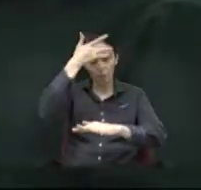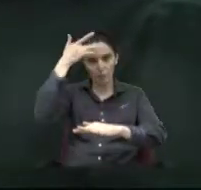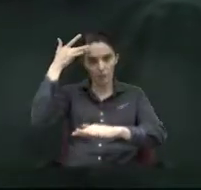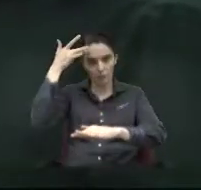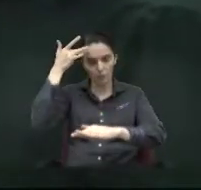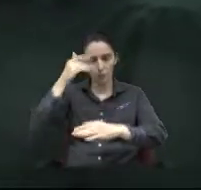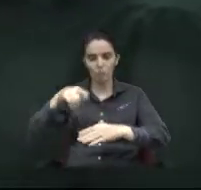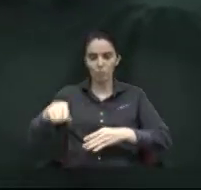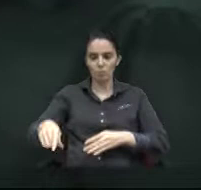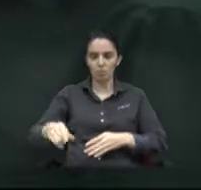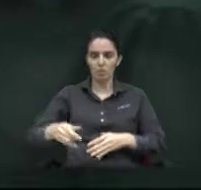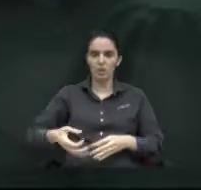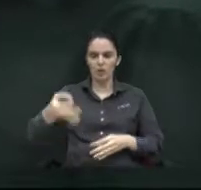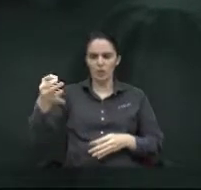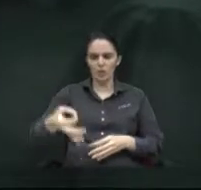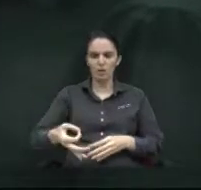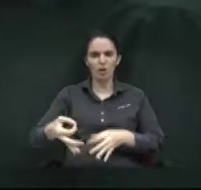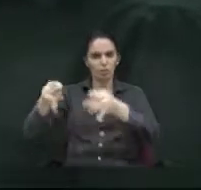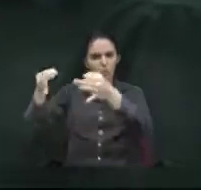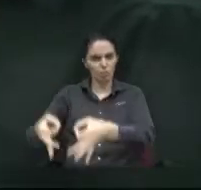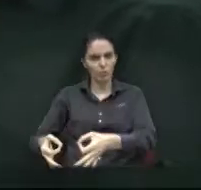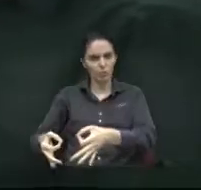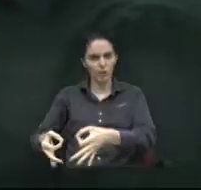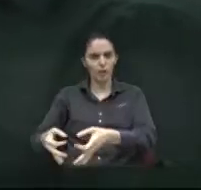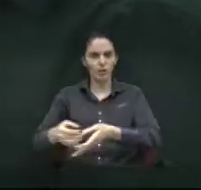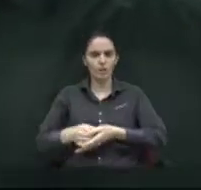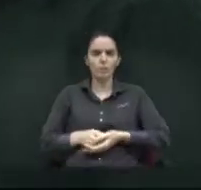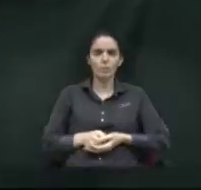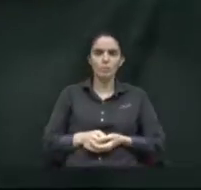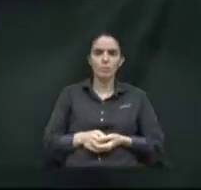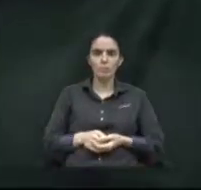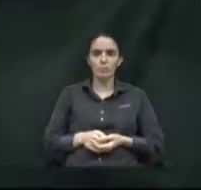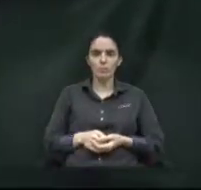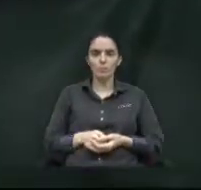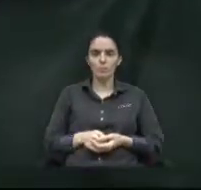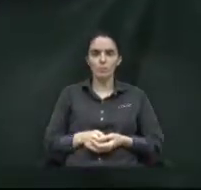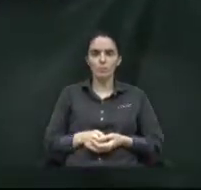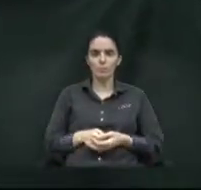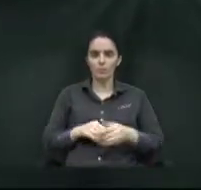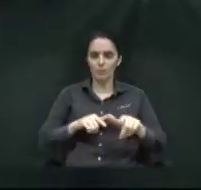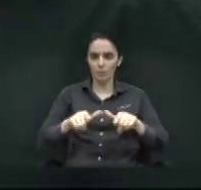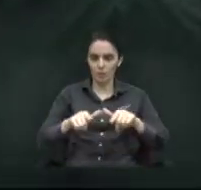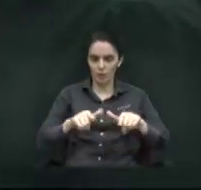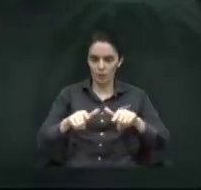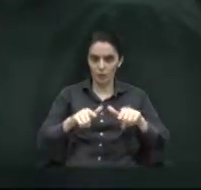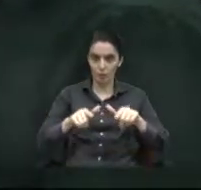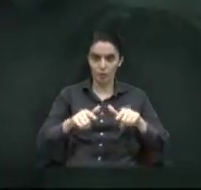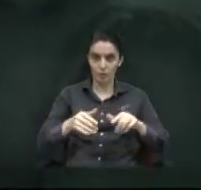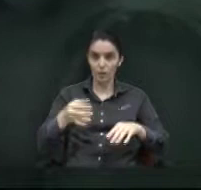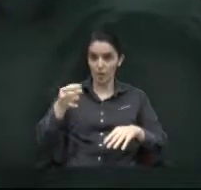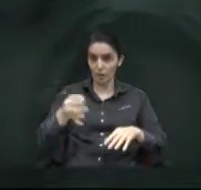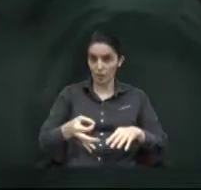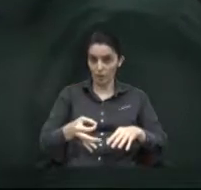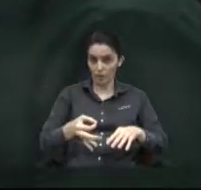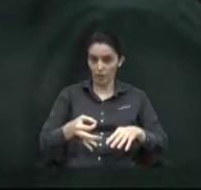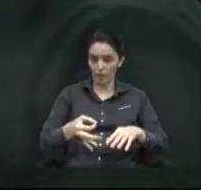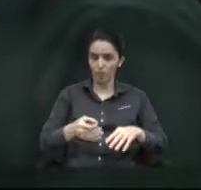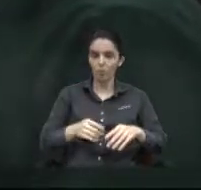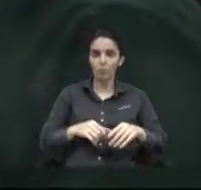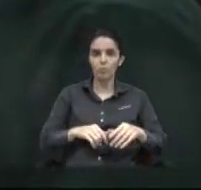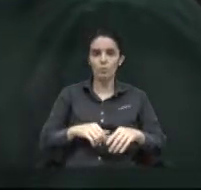dignidade e caráter realiza com muita nobreza e galhardia a sua profissão de médico.